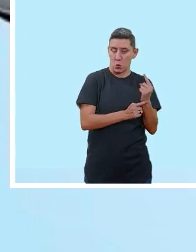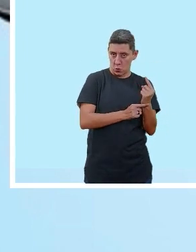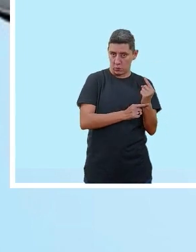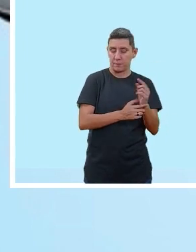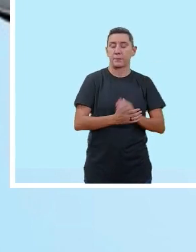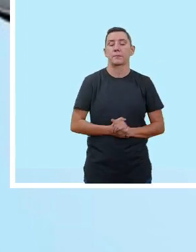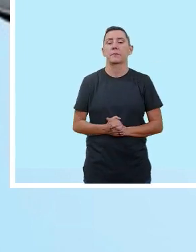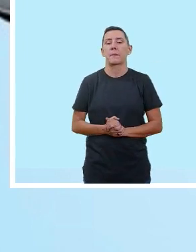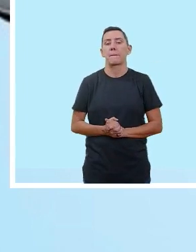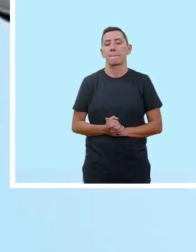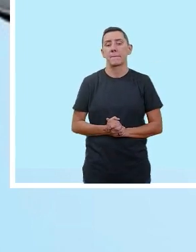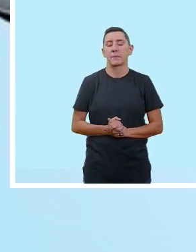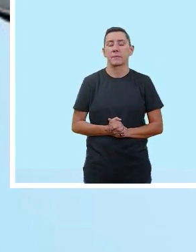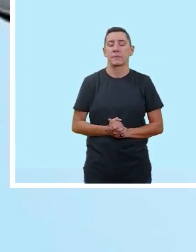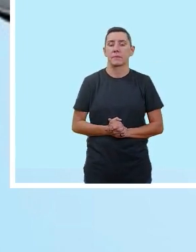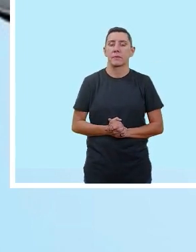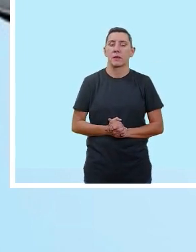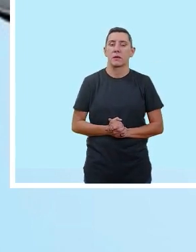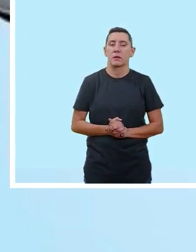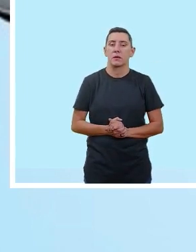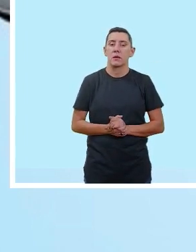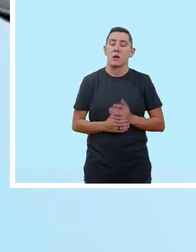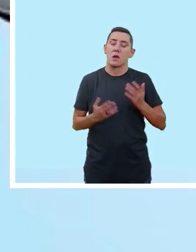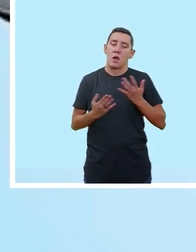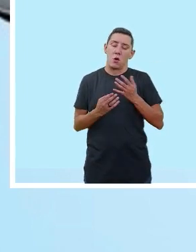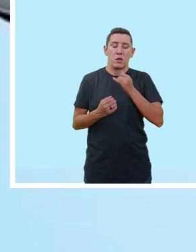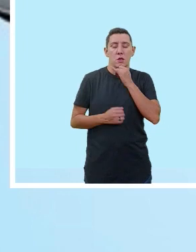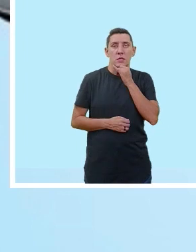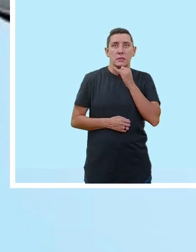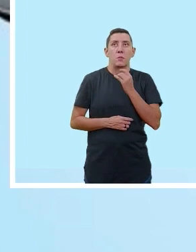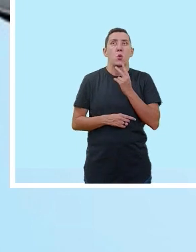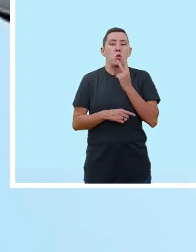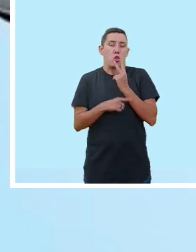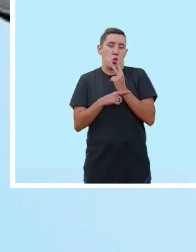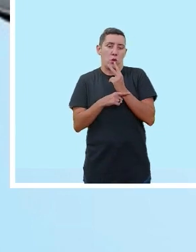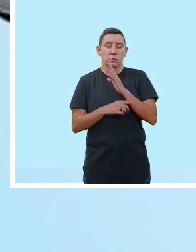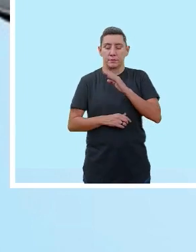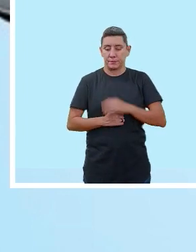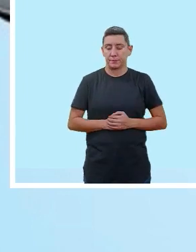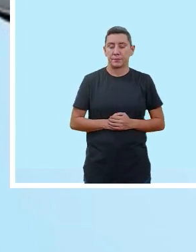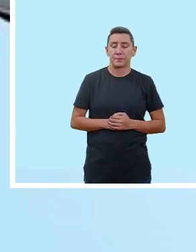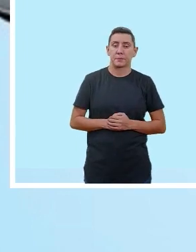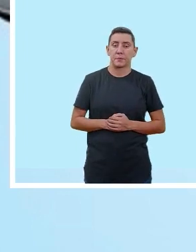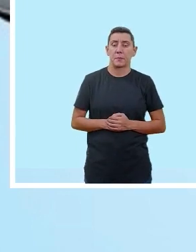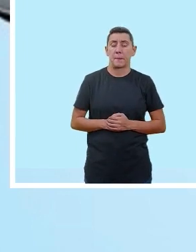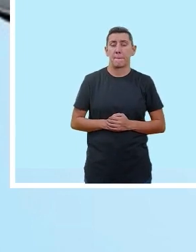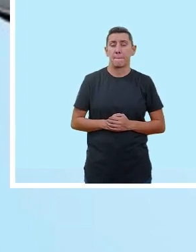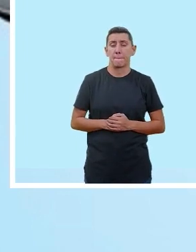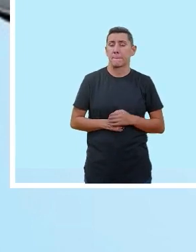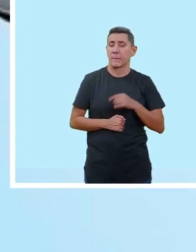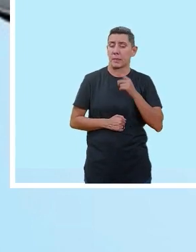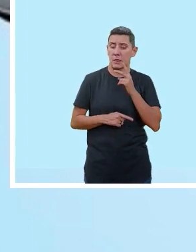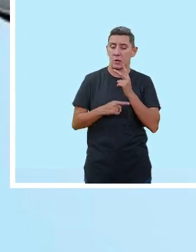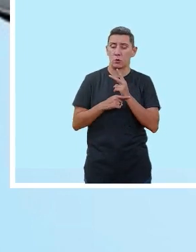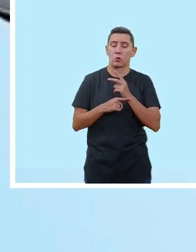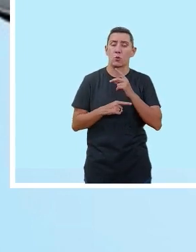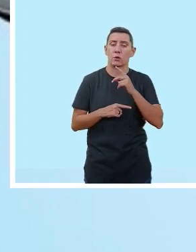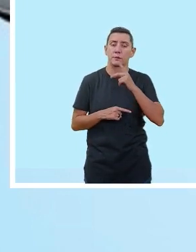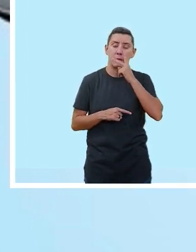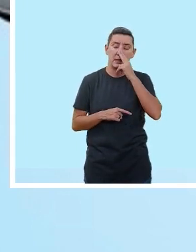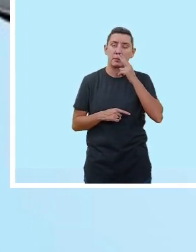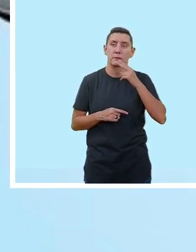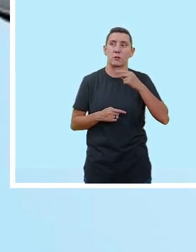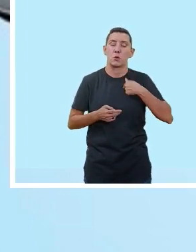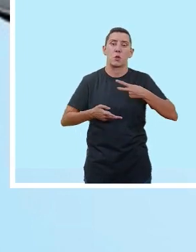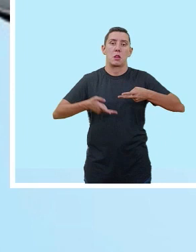né? Vou dar um exemplo aqui do escopo 2. O escopo 2 ele ele tem um impacto indireto, mas ele é muito